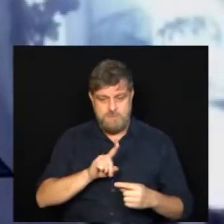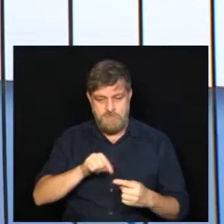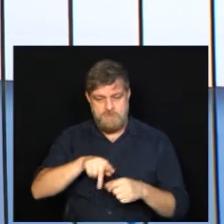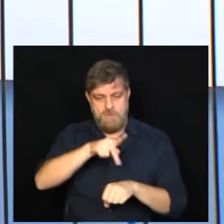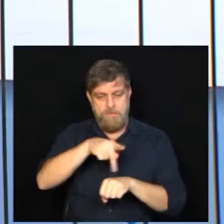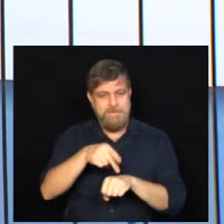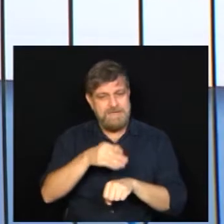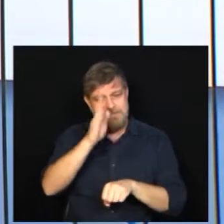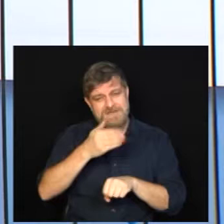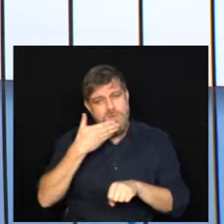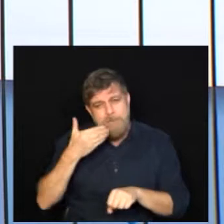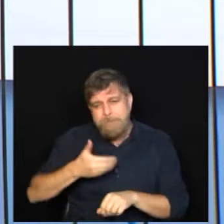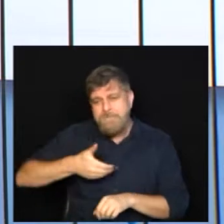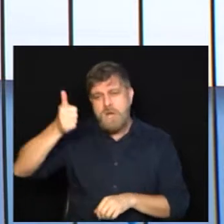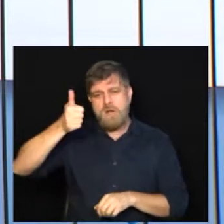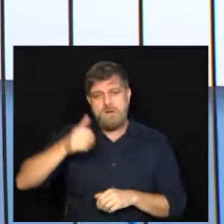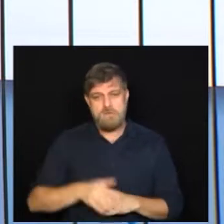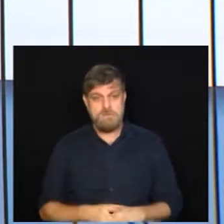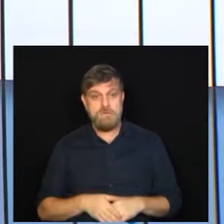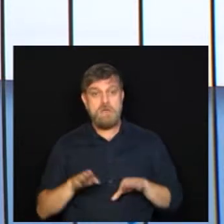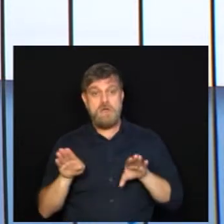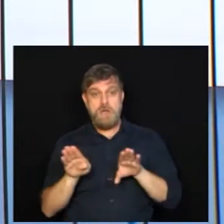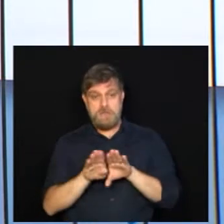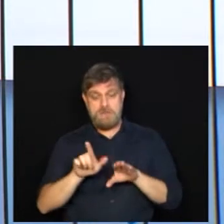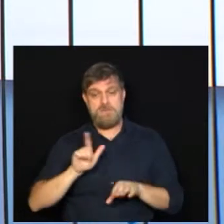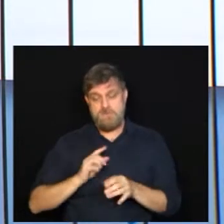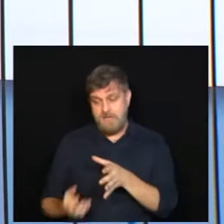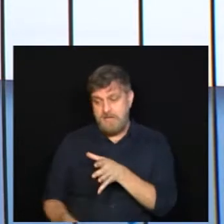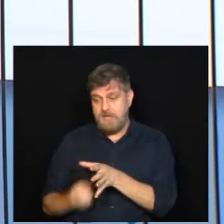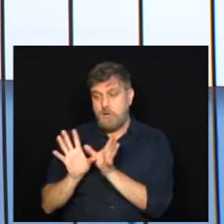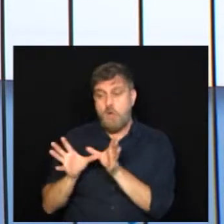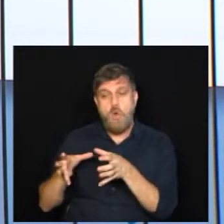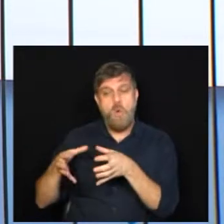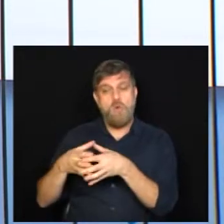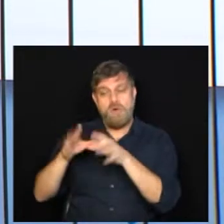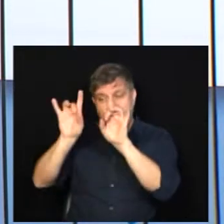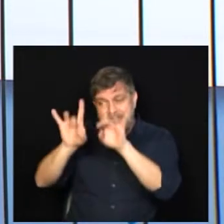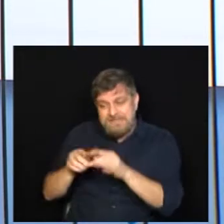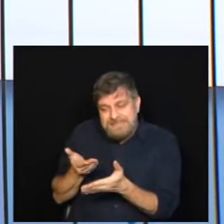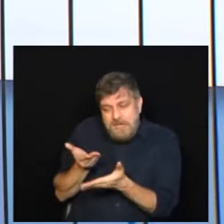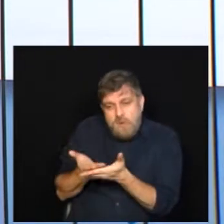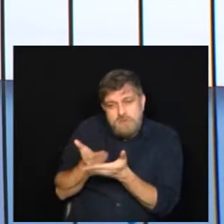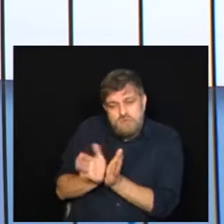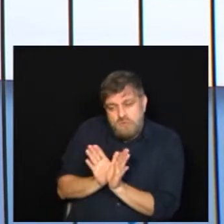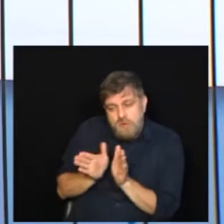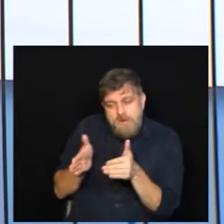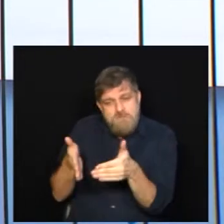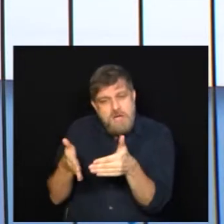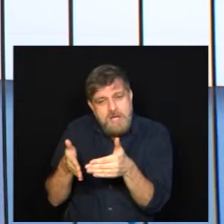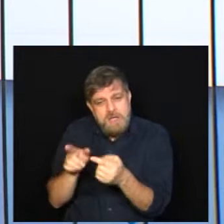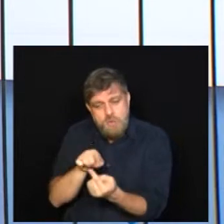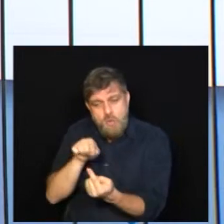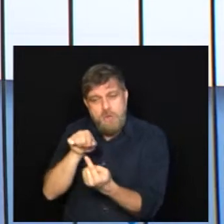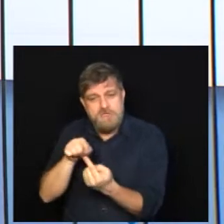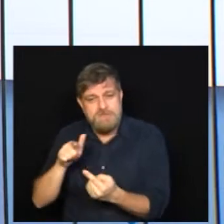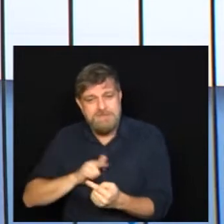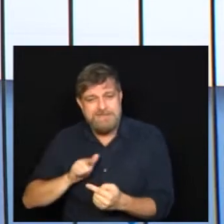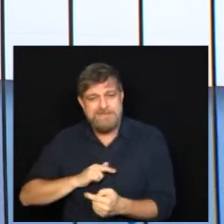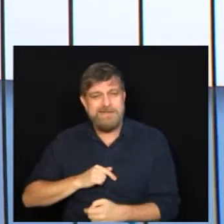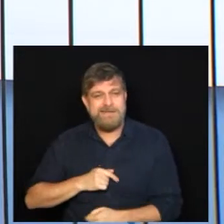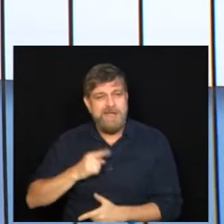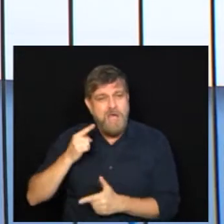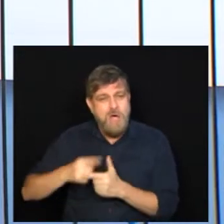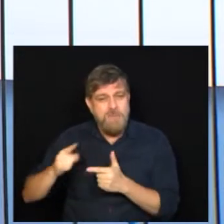melhor. E também foi instalada uma comissão especial de estudos para analisar os